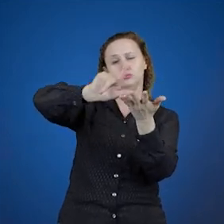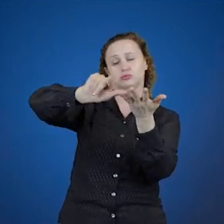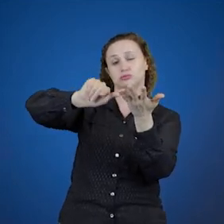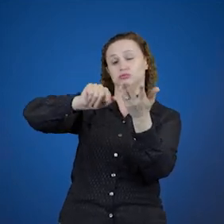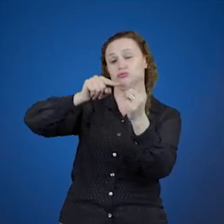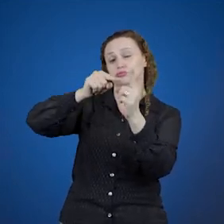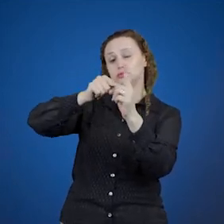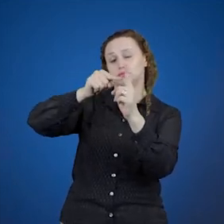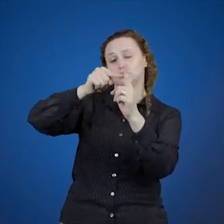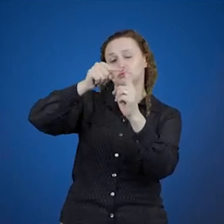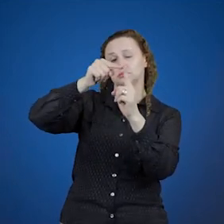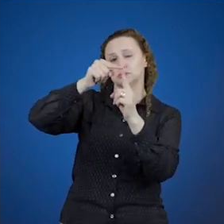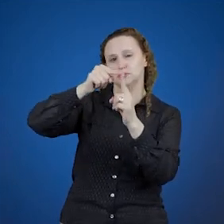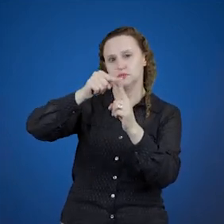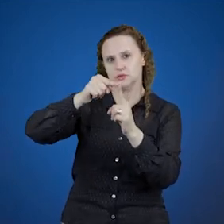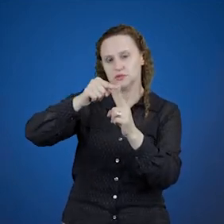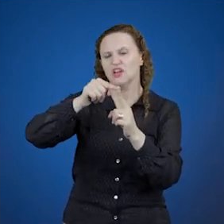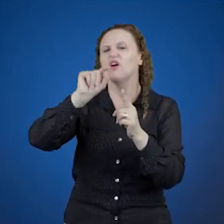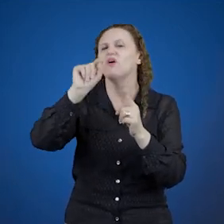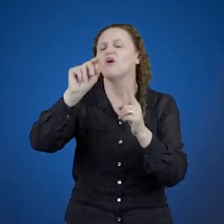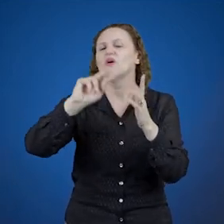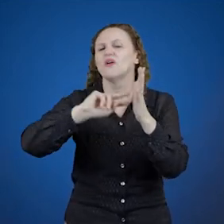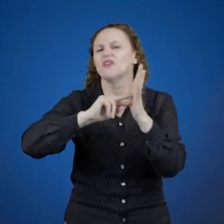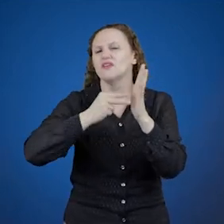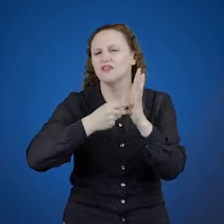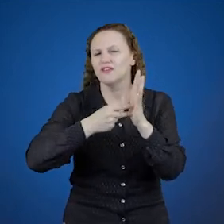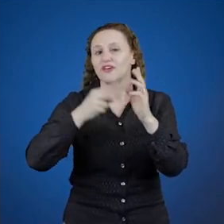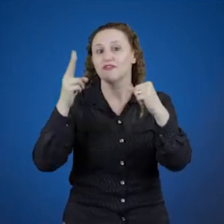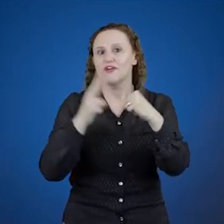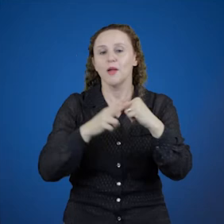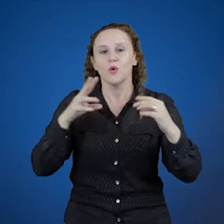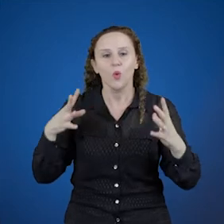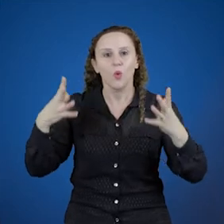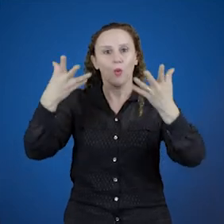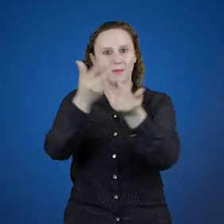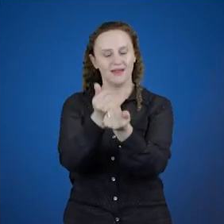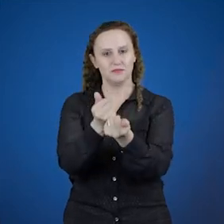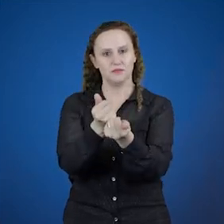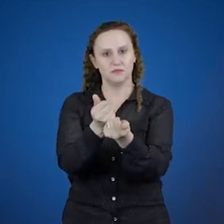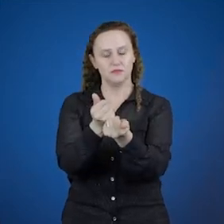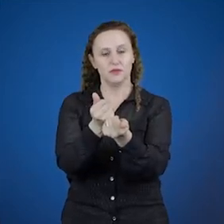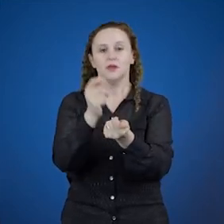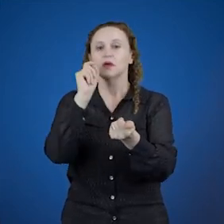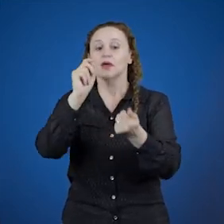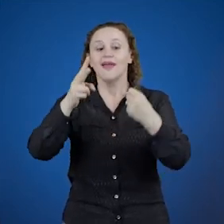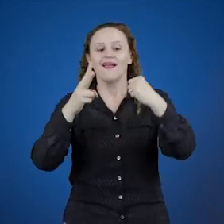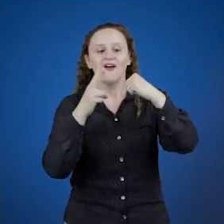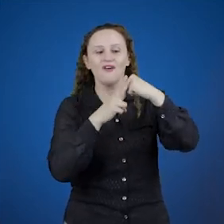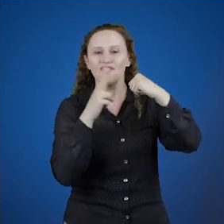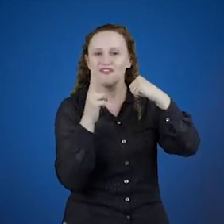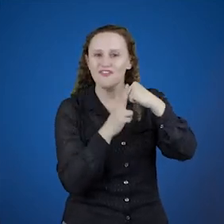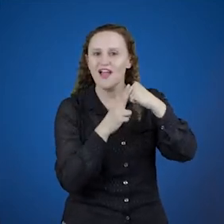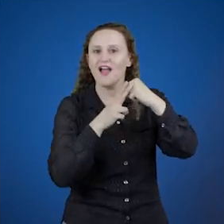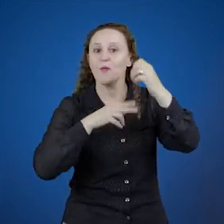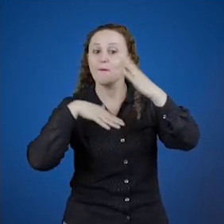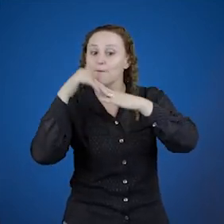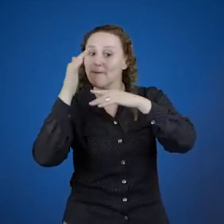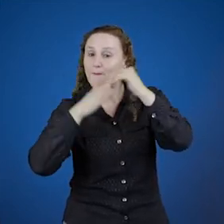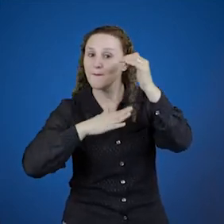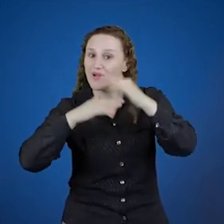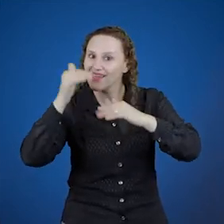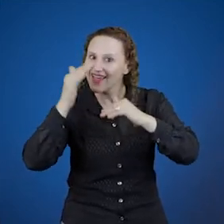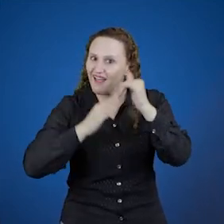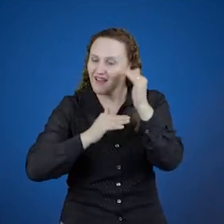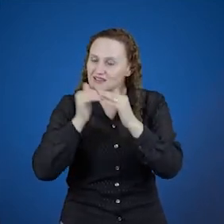completa o que é um verbo de prejudicação completa é aquele verbo que ação